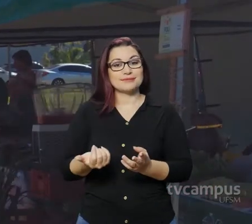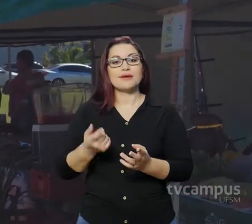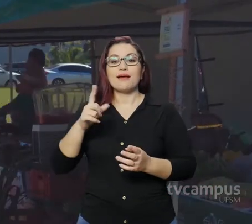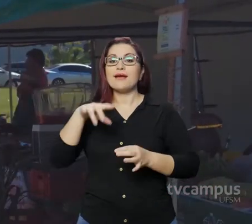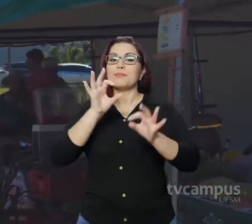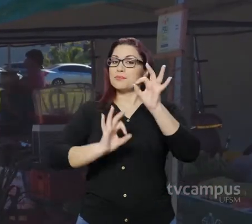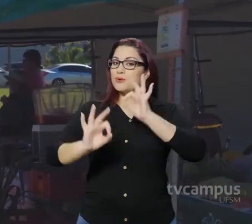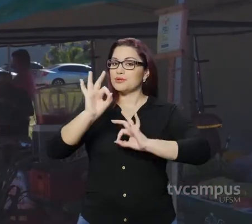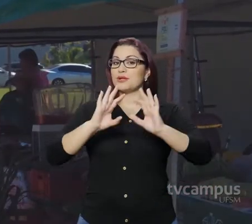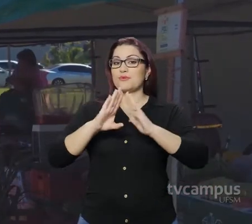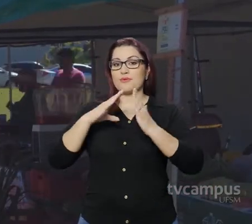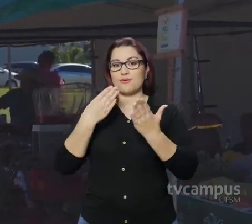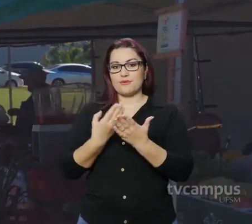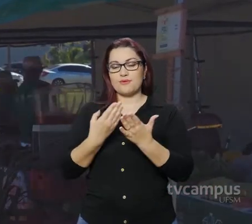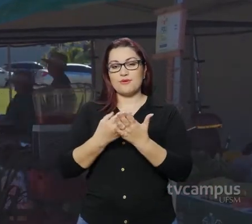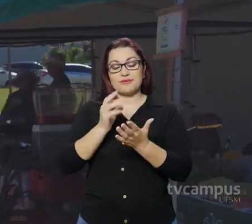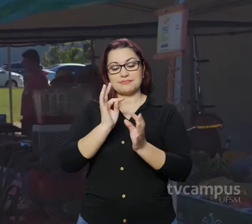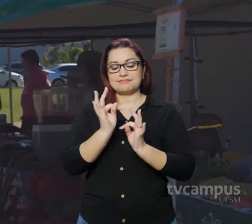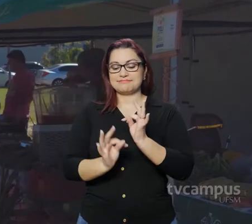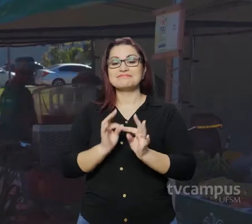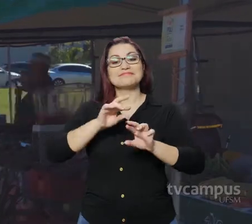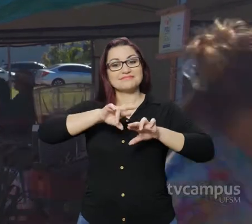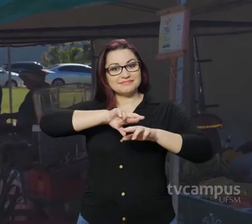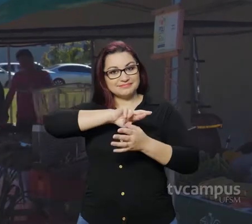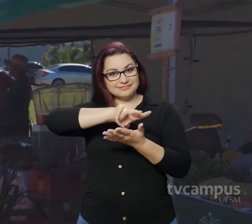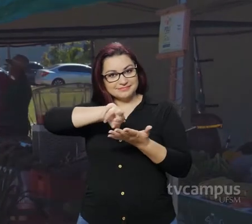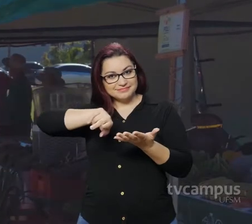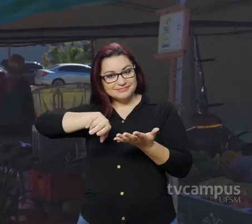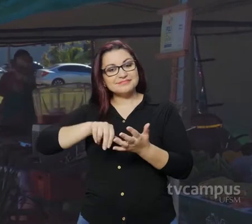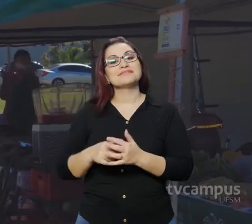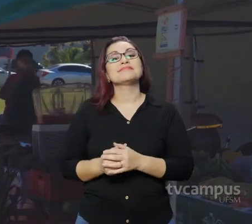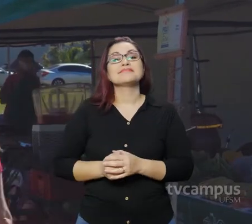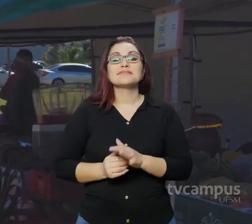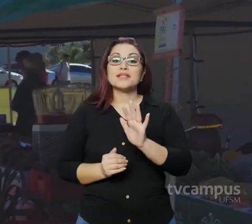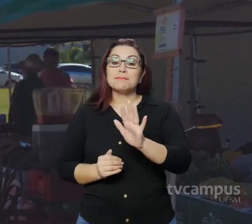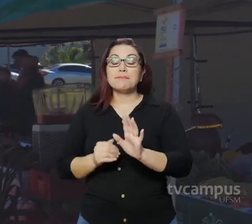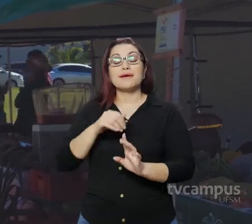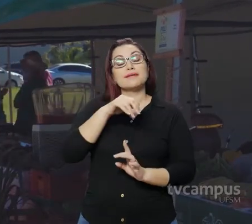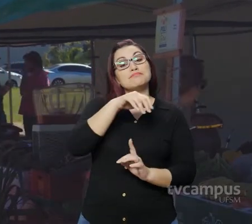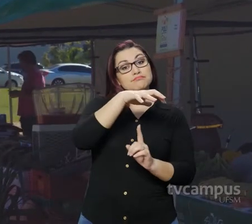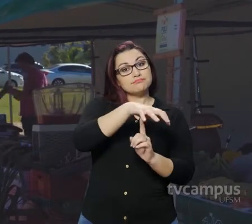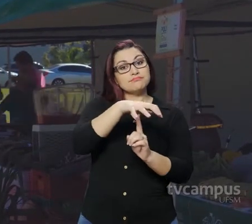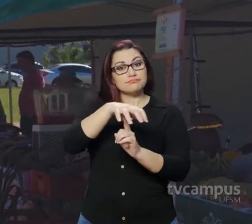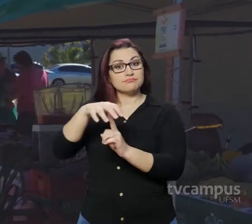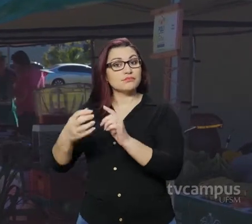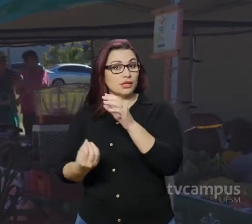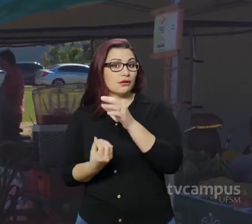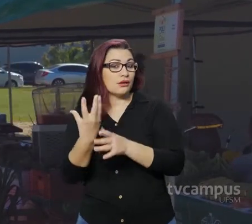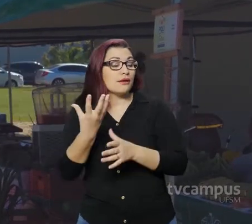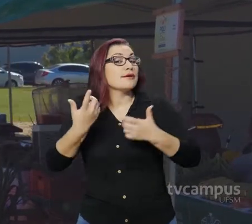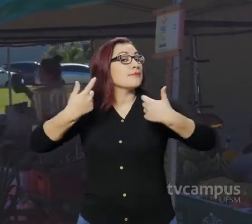tanto, tinha que ter agricultor vendendo produto e agricultor